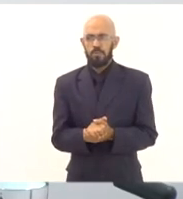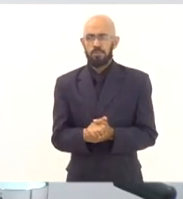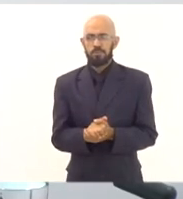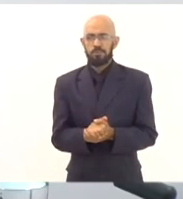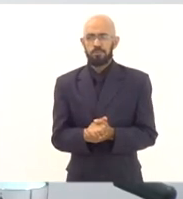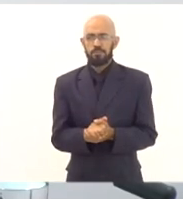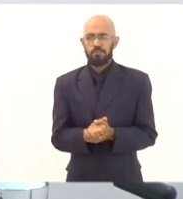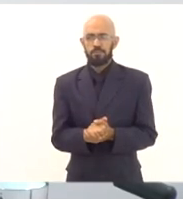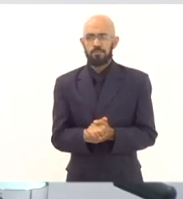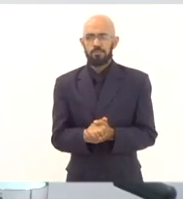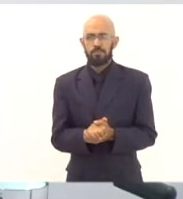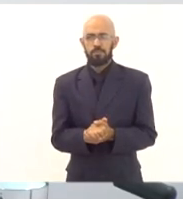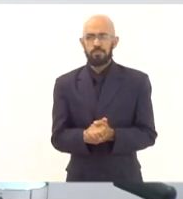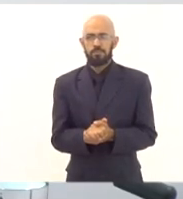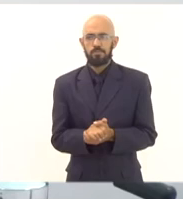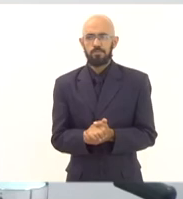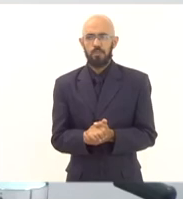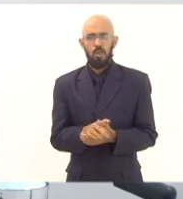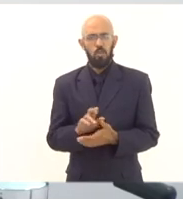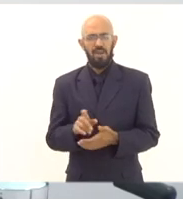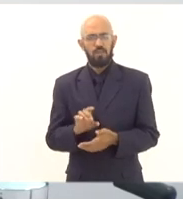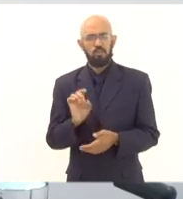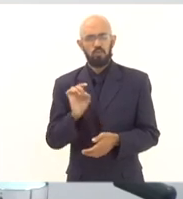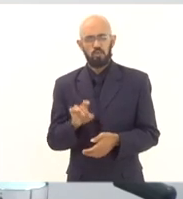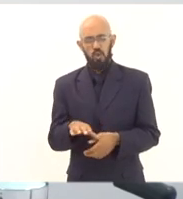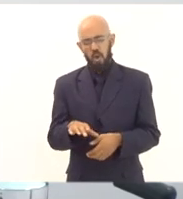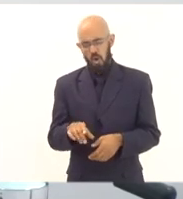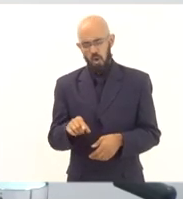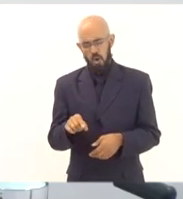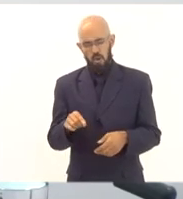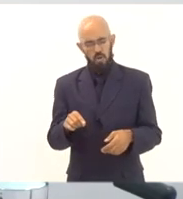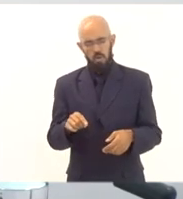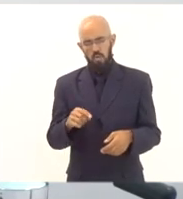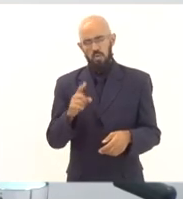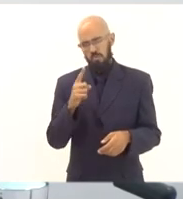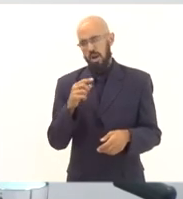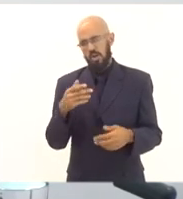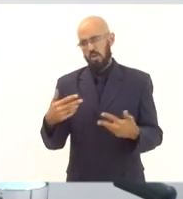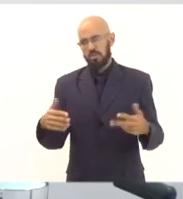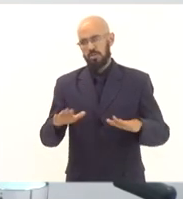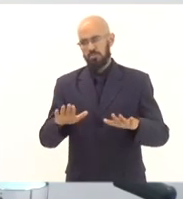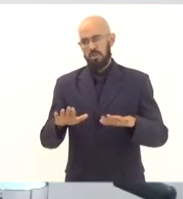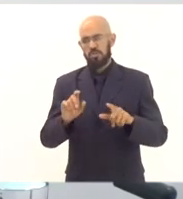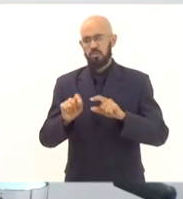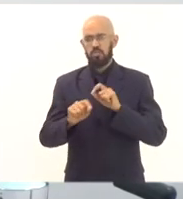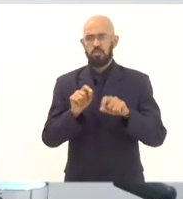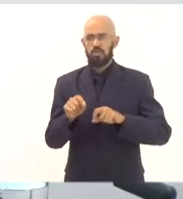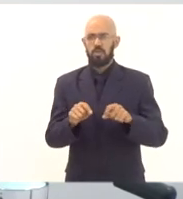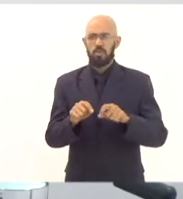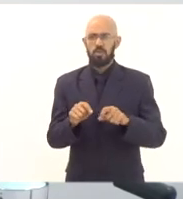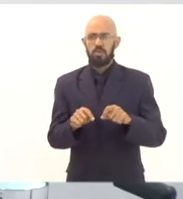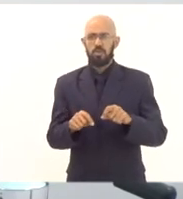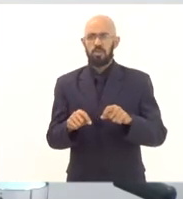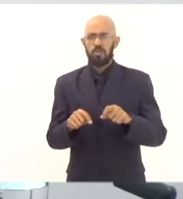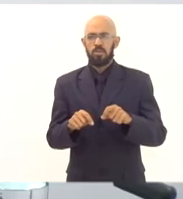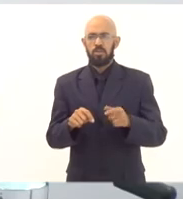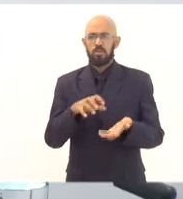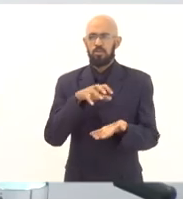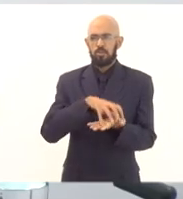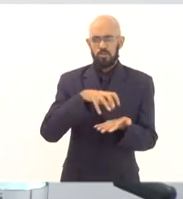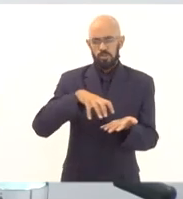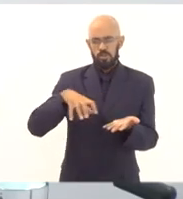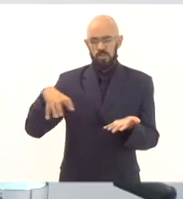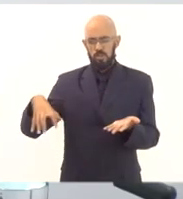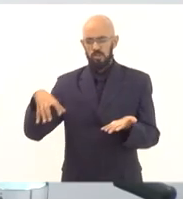especificamente especificamente que a gente vai acabar acabar para todo mundo mas esses centros de